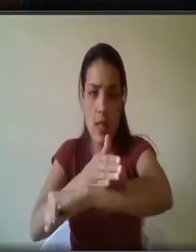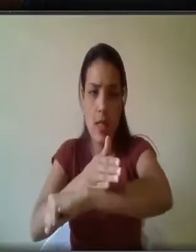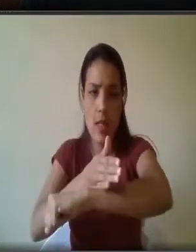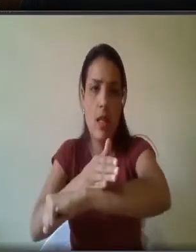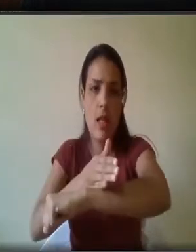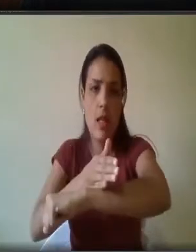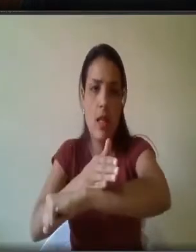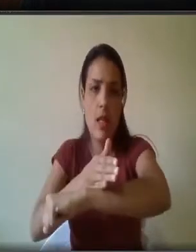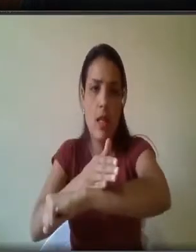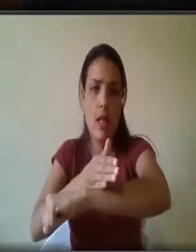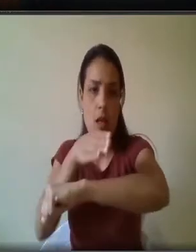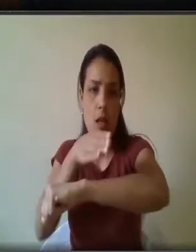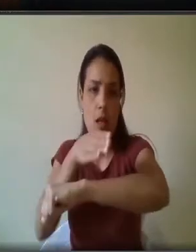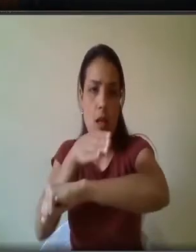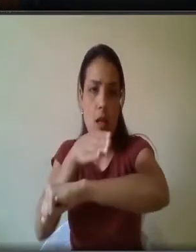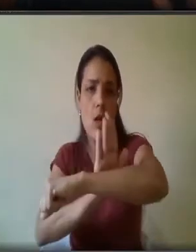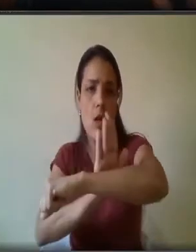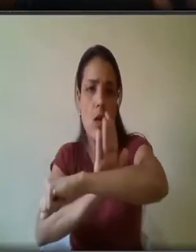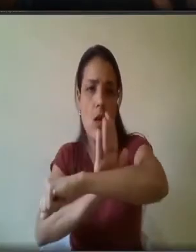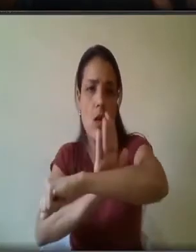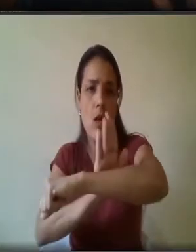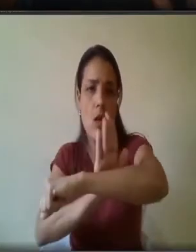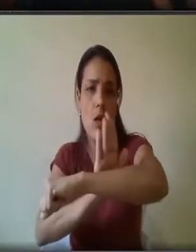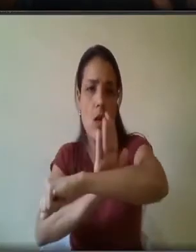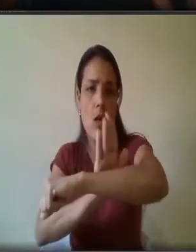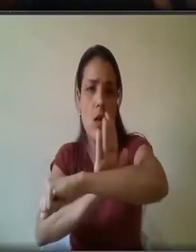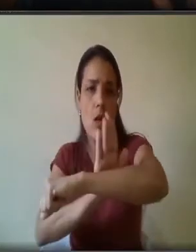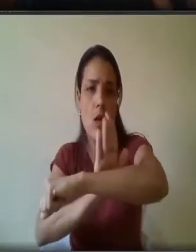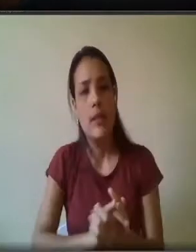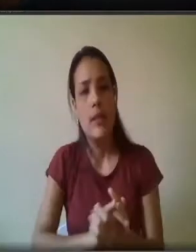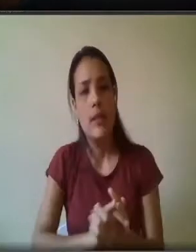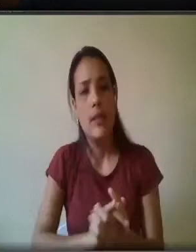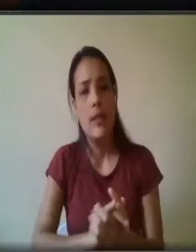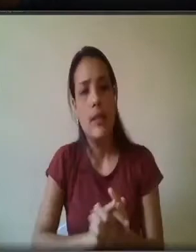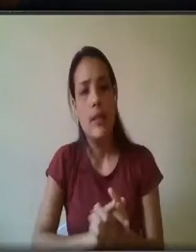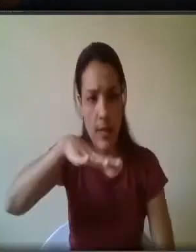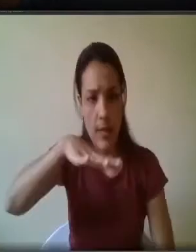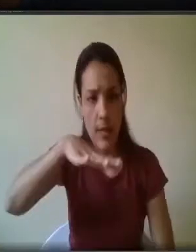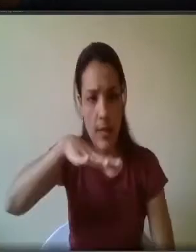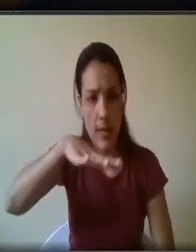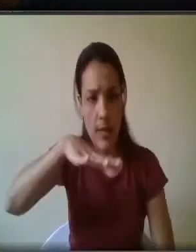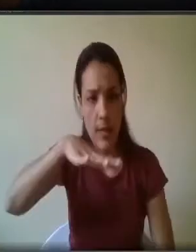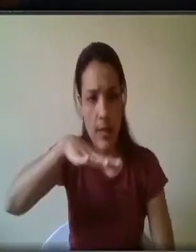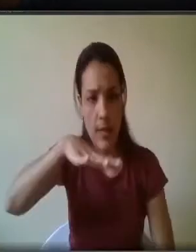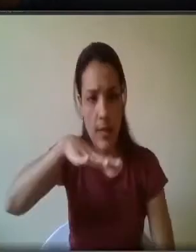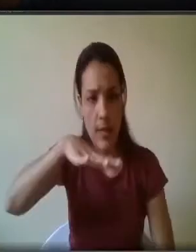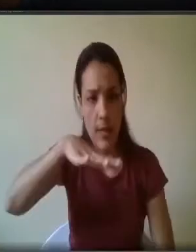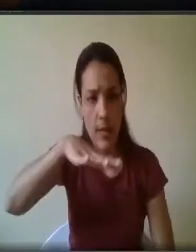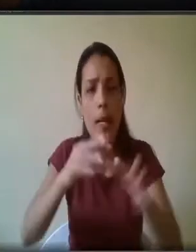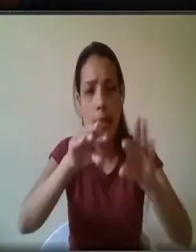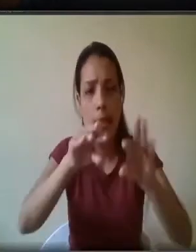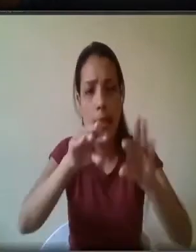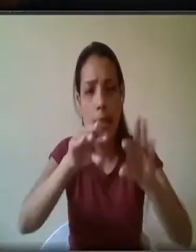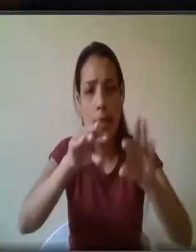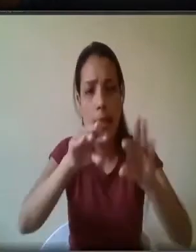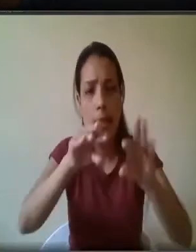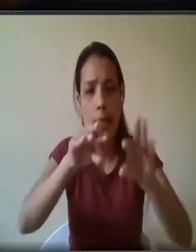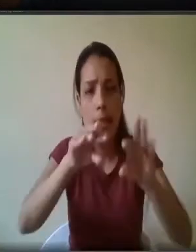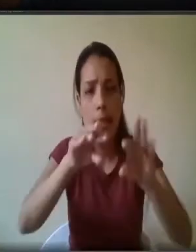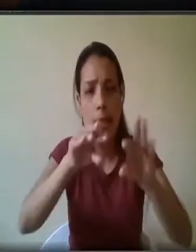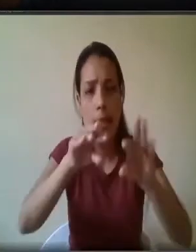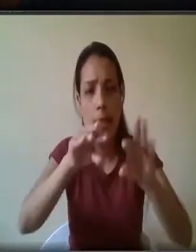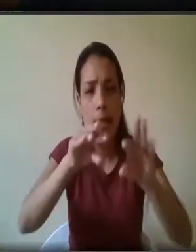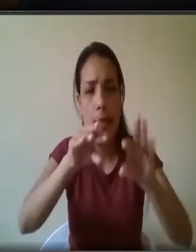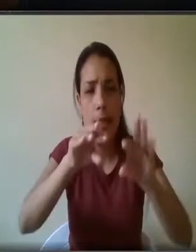ser desgastada. Ela apareceu aí há 800 milhões, 900 milhões de anos, e quando deu